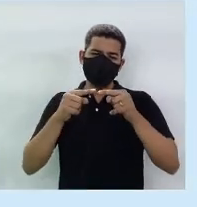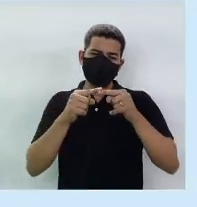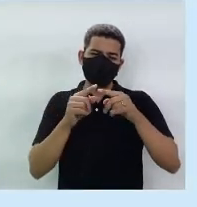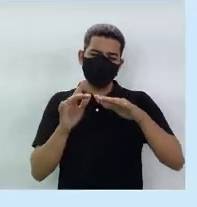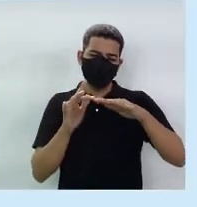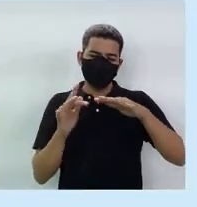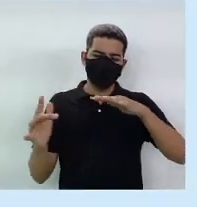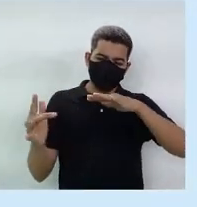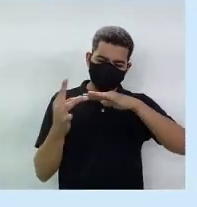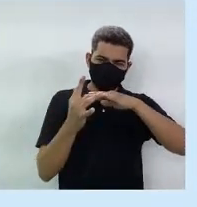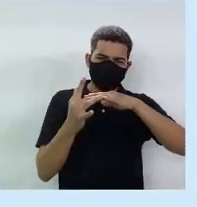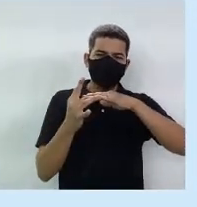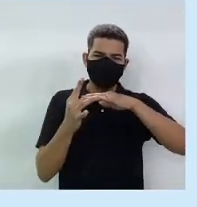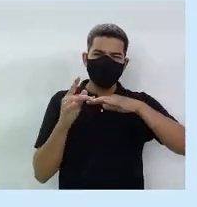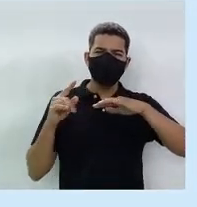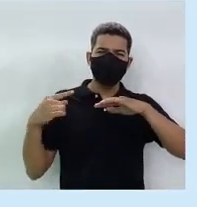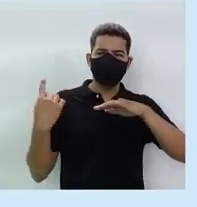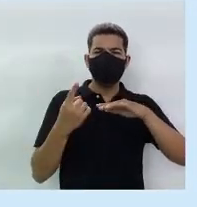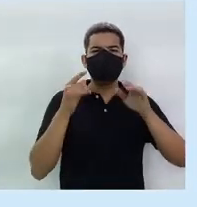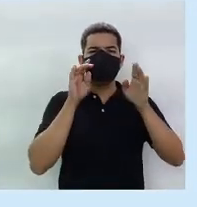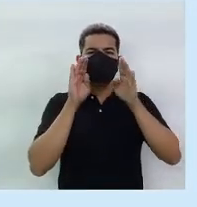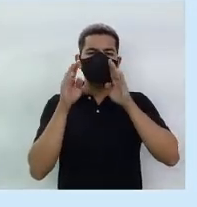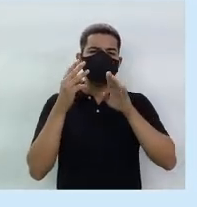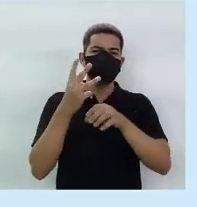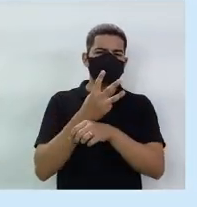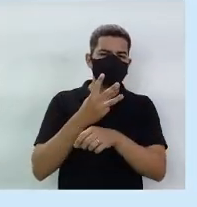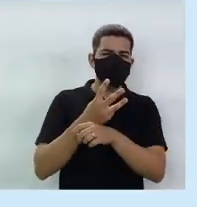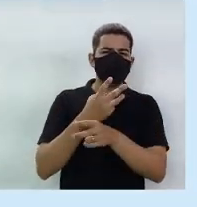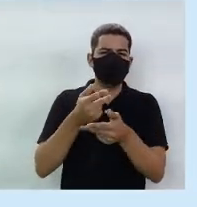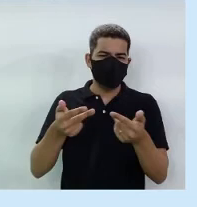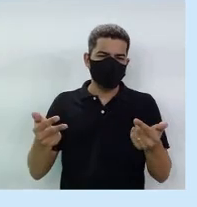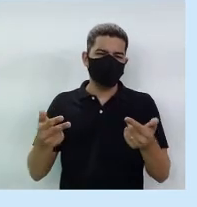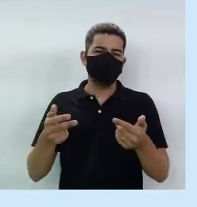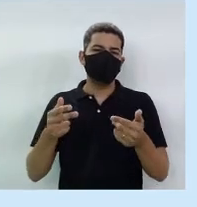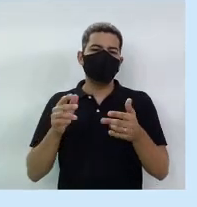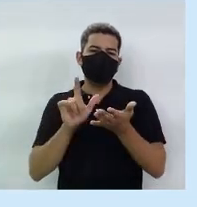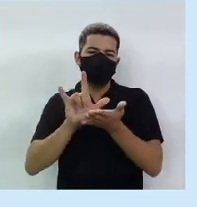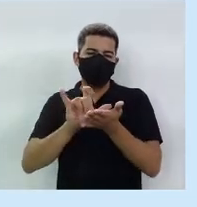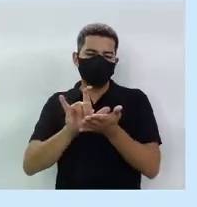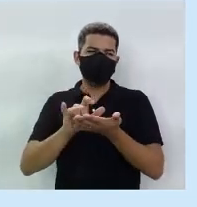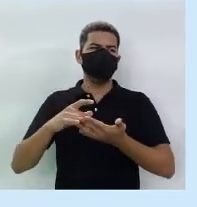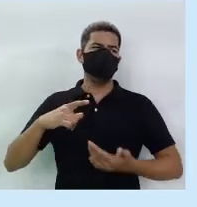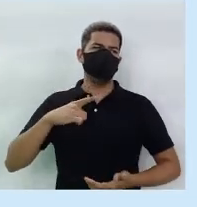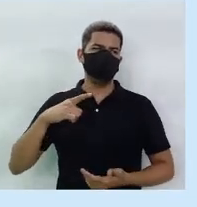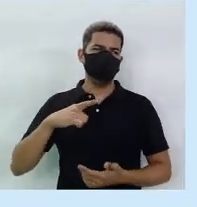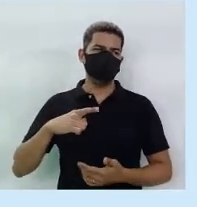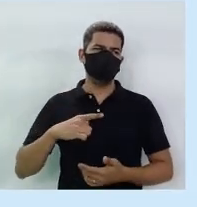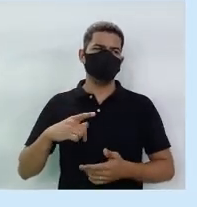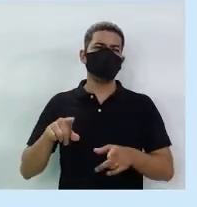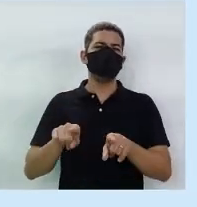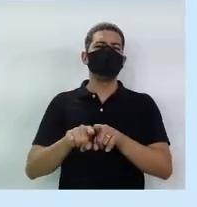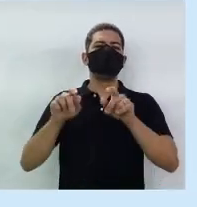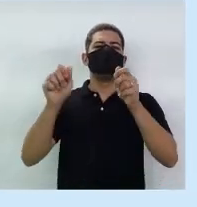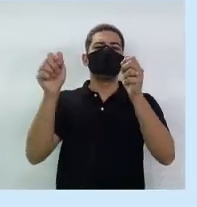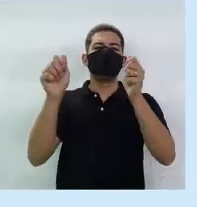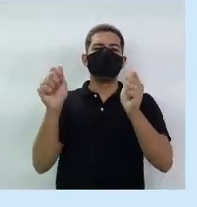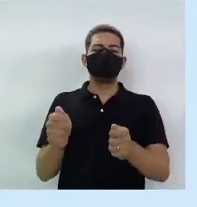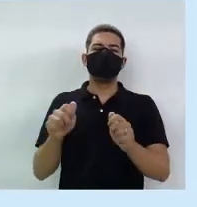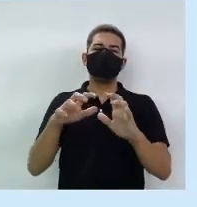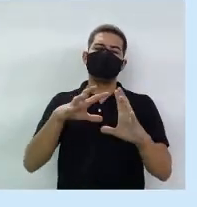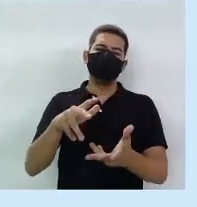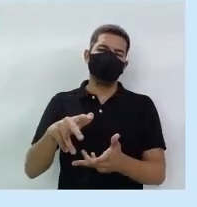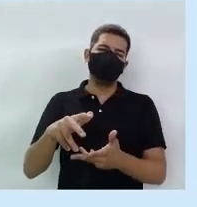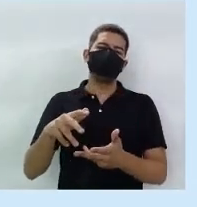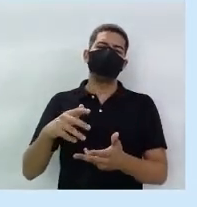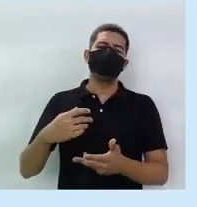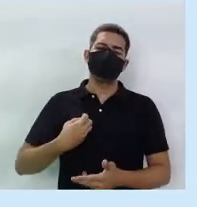do mundo midiático, não. Gravem bem. Então pertencem a quê? Ao mundo artístico. Só que é uma arte de